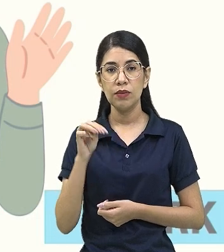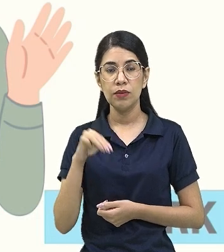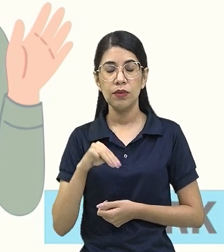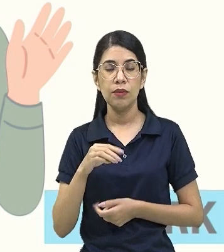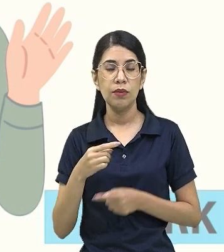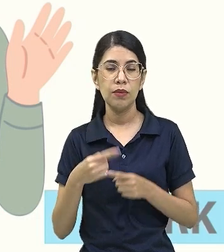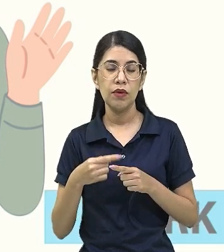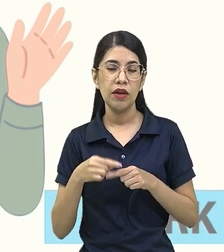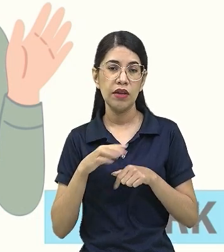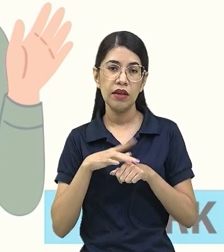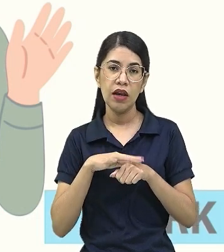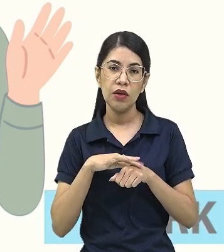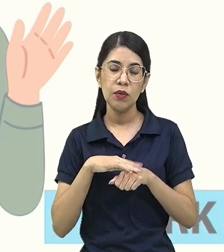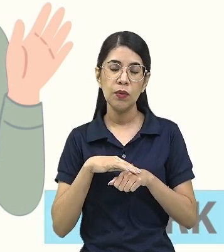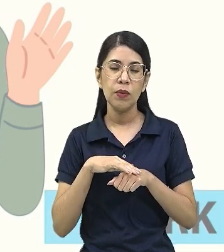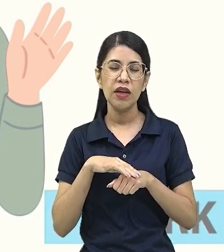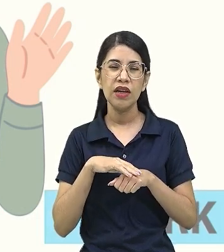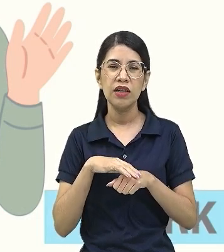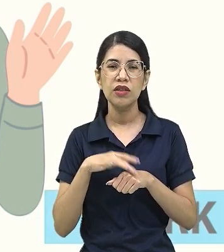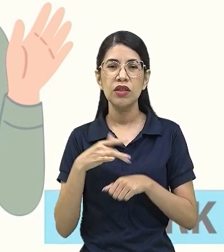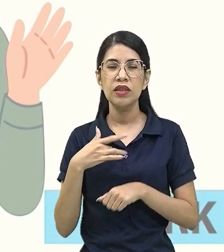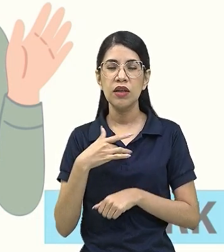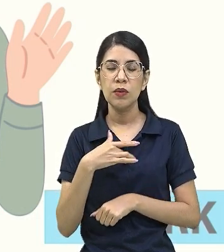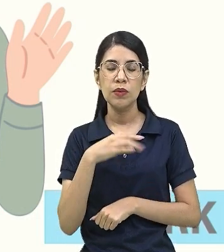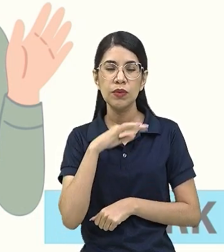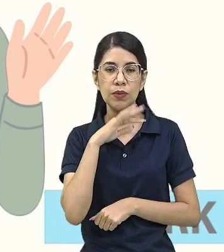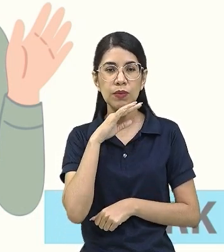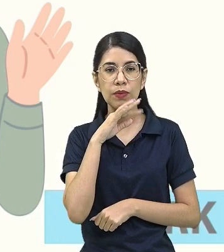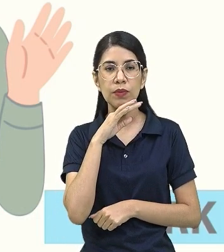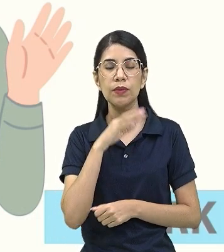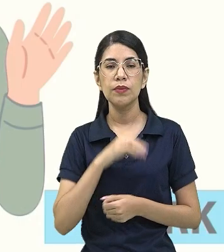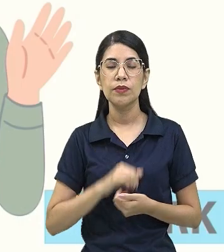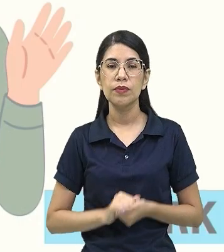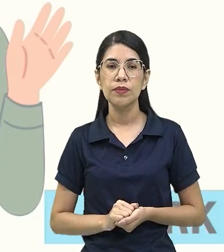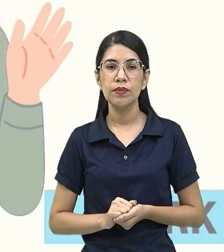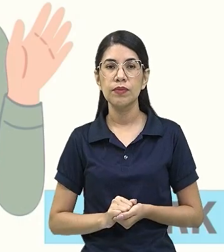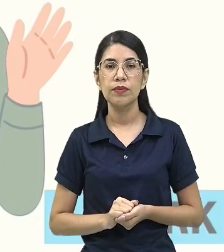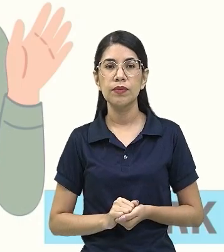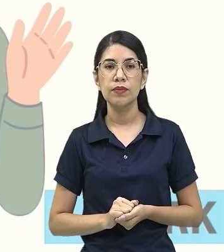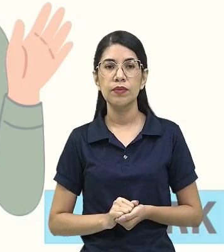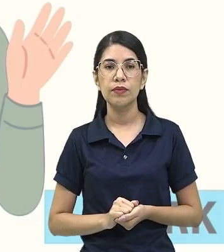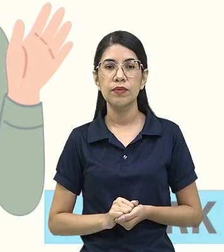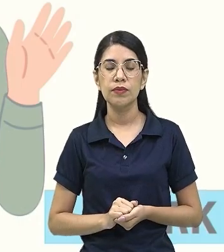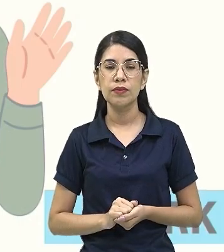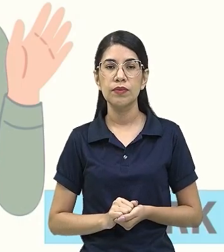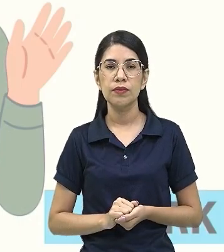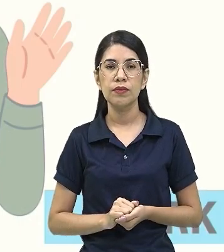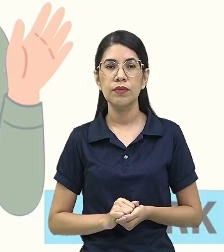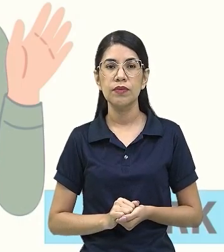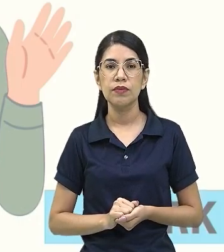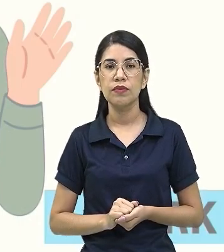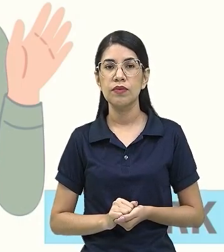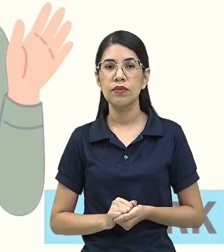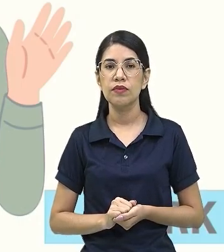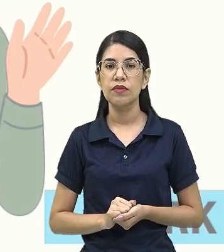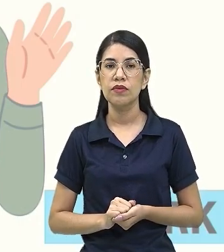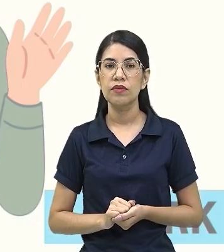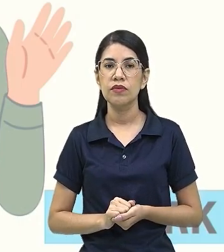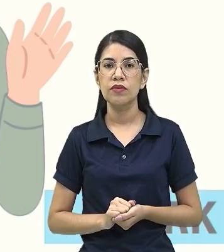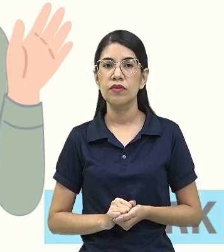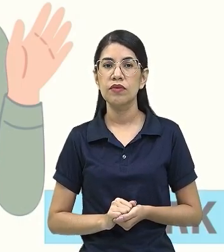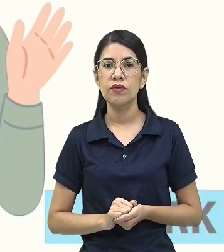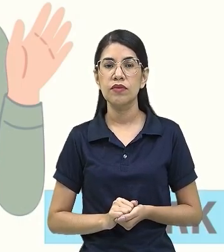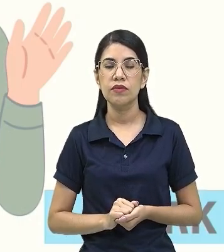ali doente, ele se sentiu mal e ela usou essa expressão. While you were playing, I was cooking